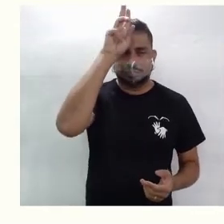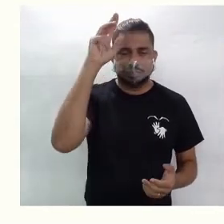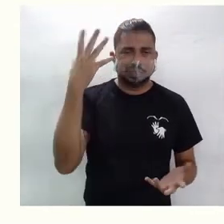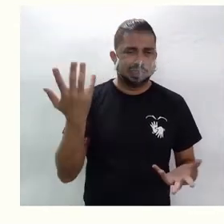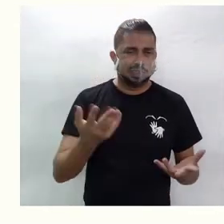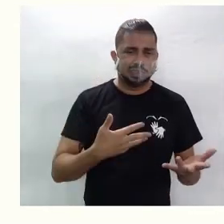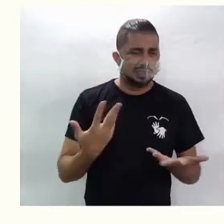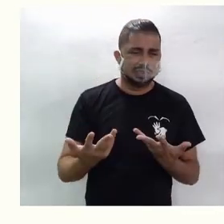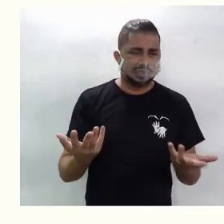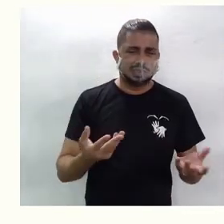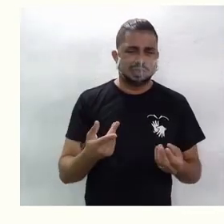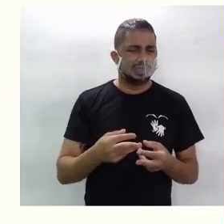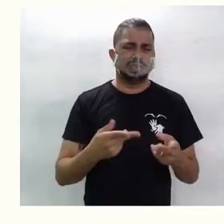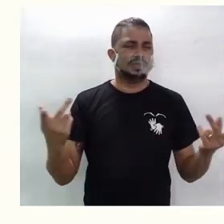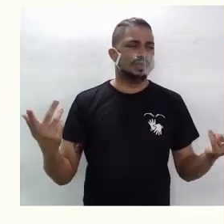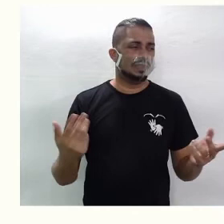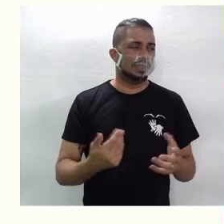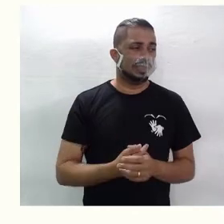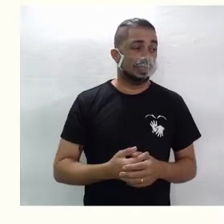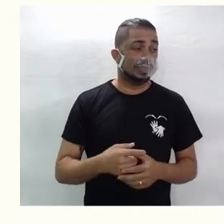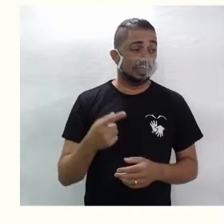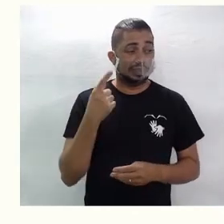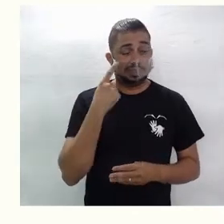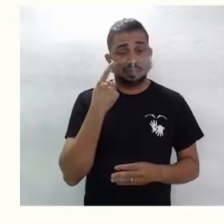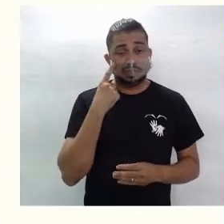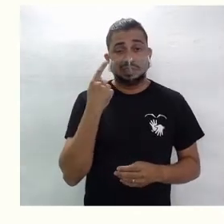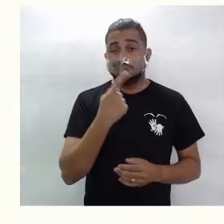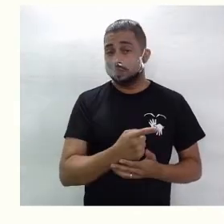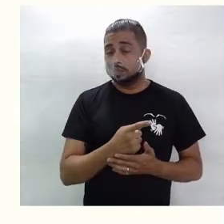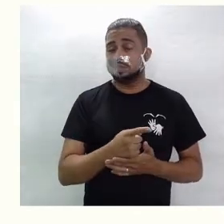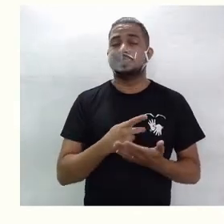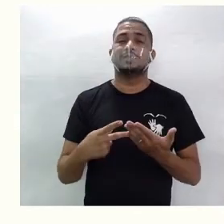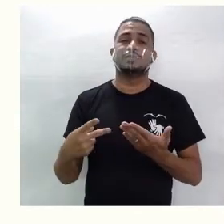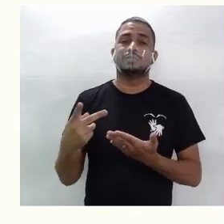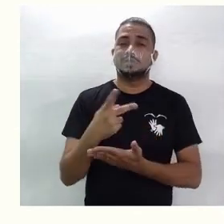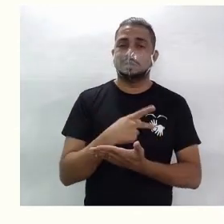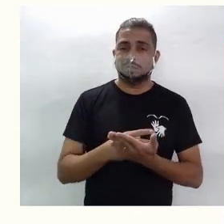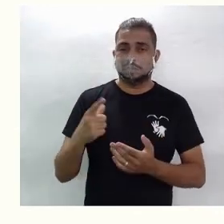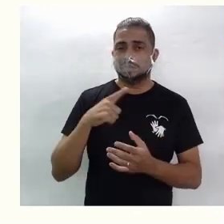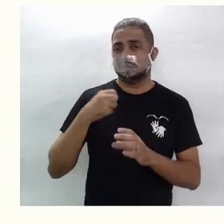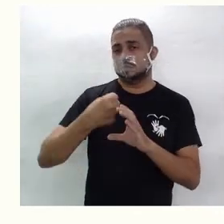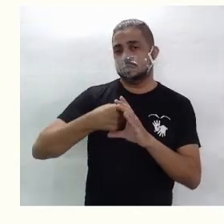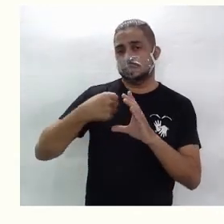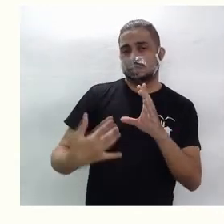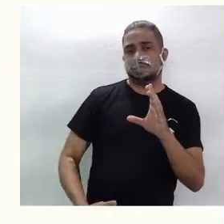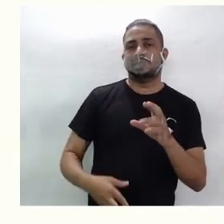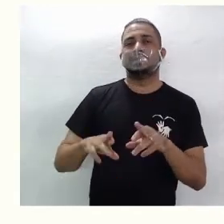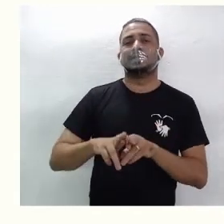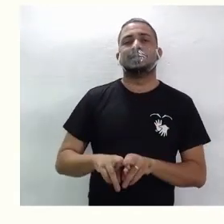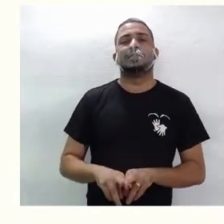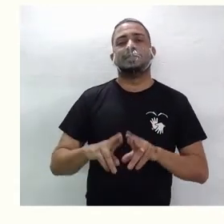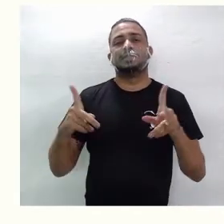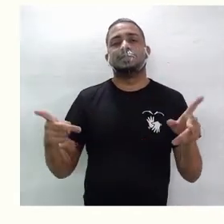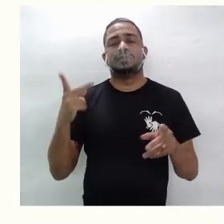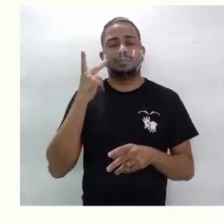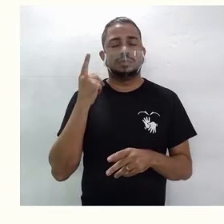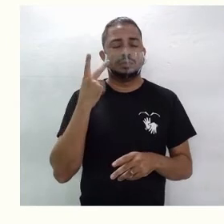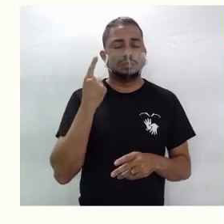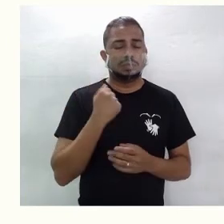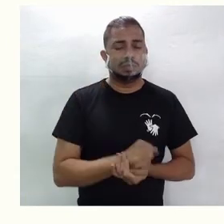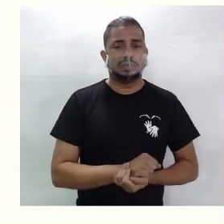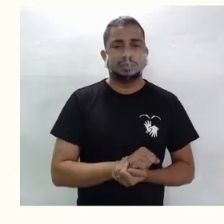né? Diferente. Então a gente está vendo que esse mapa ele tem uma característica diferente da normal,